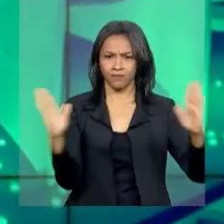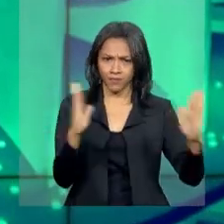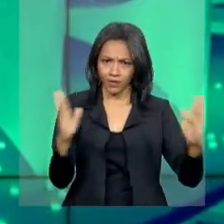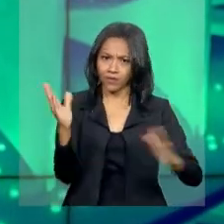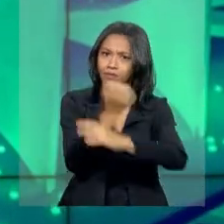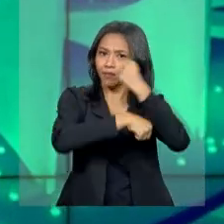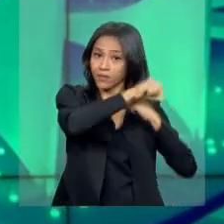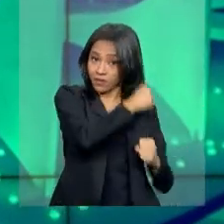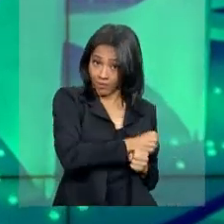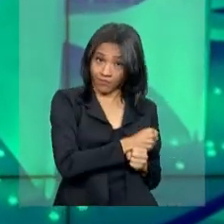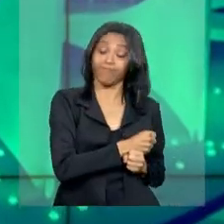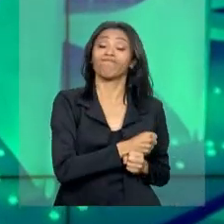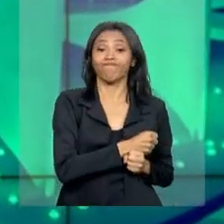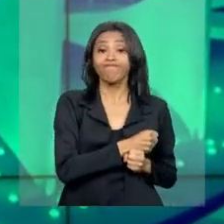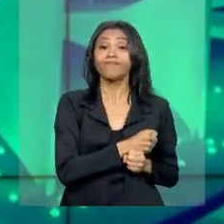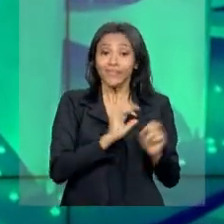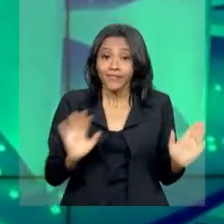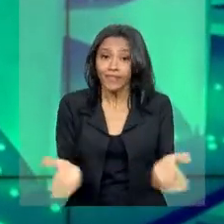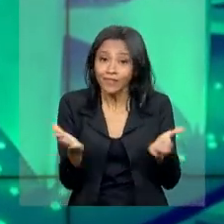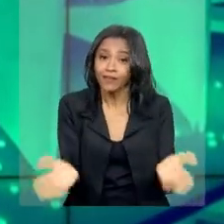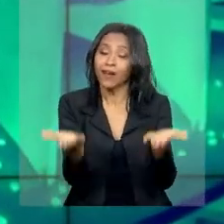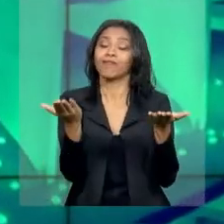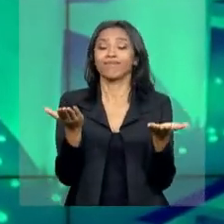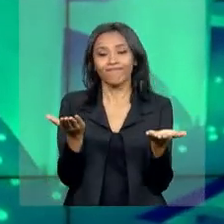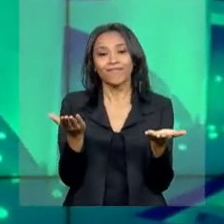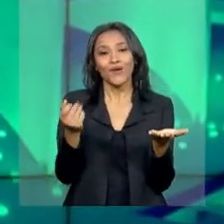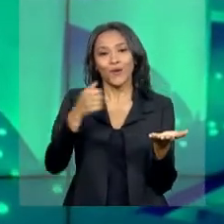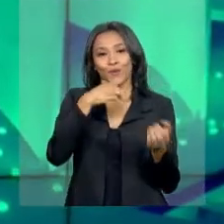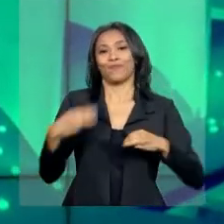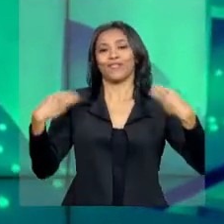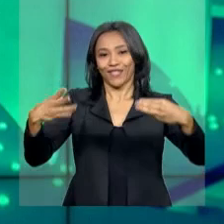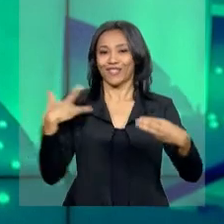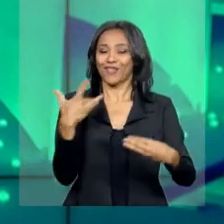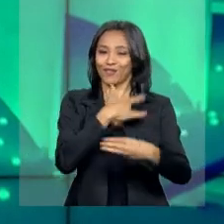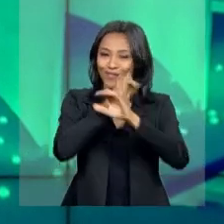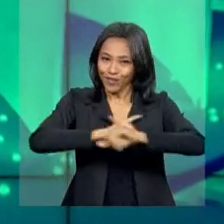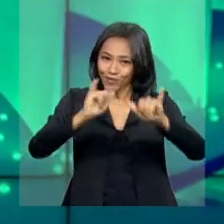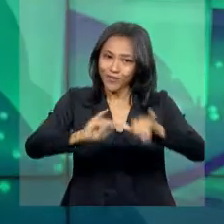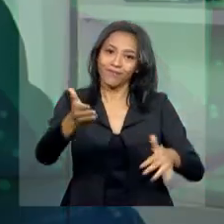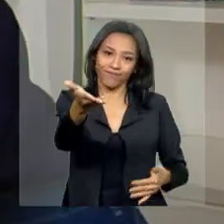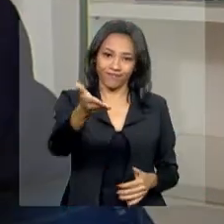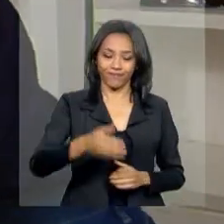passado. E para incentivar a doação, o Ministério da Saúde lançou uma campanha.